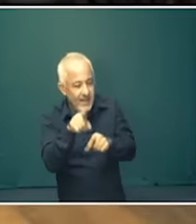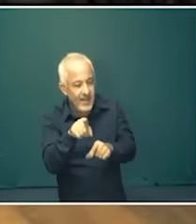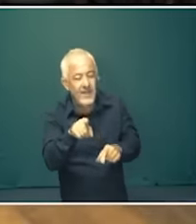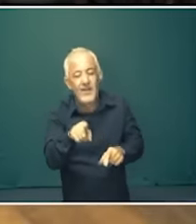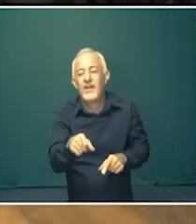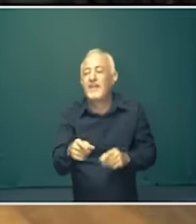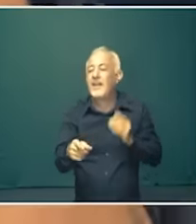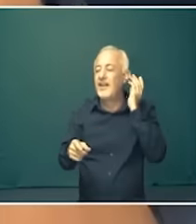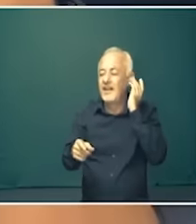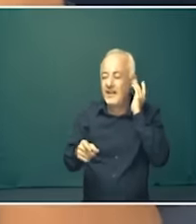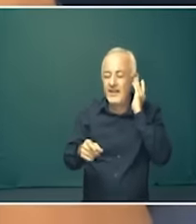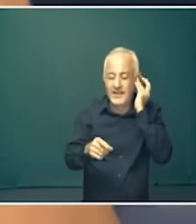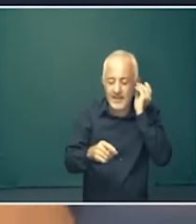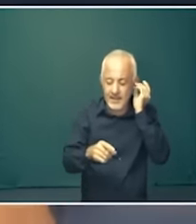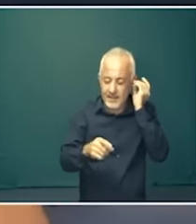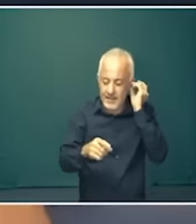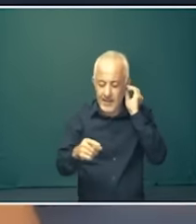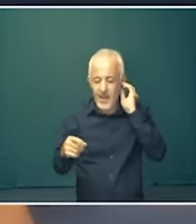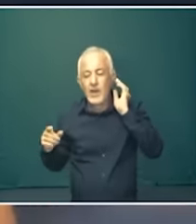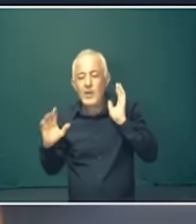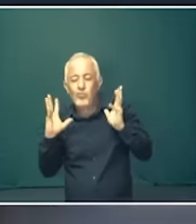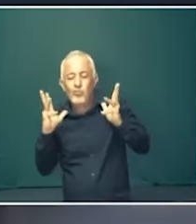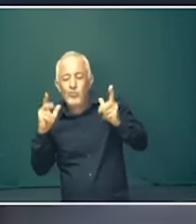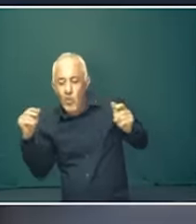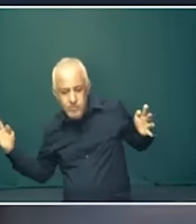Ah, eu só sei que o mundo